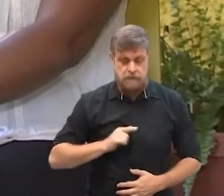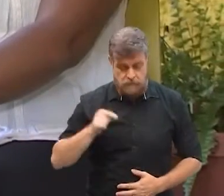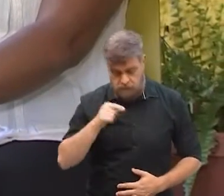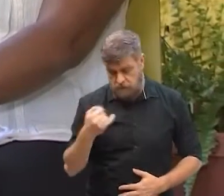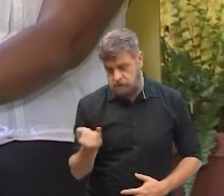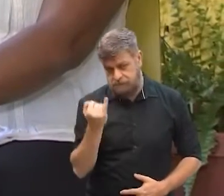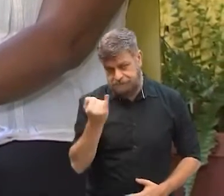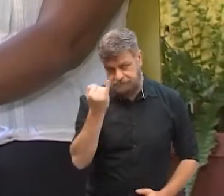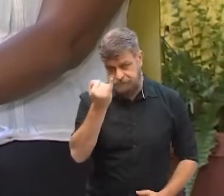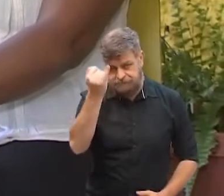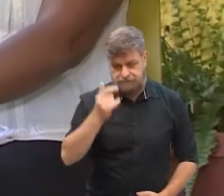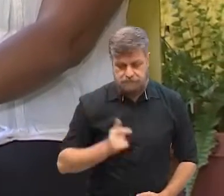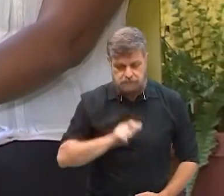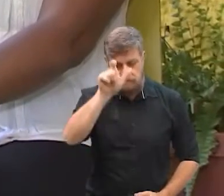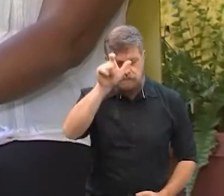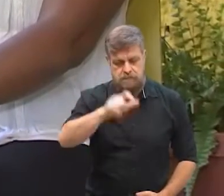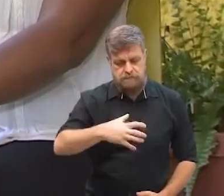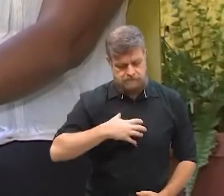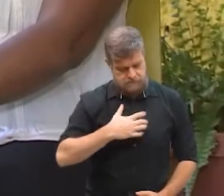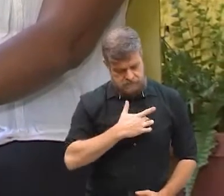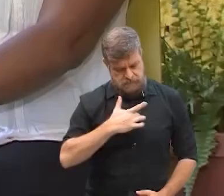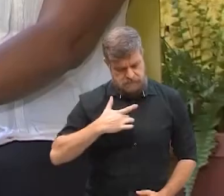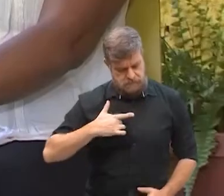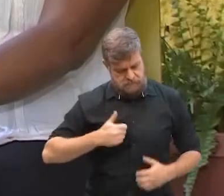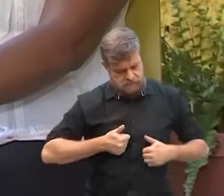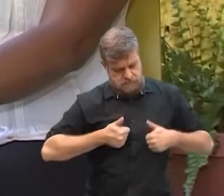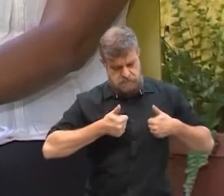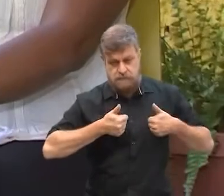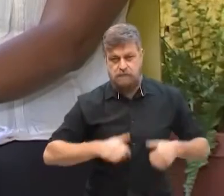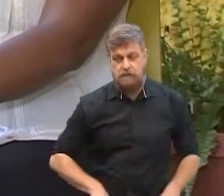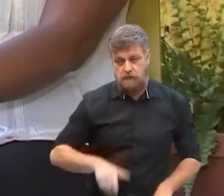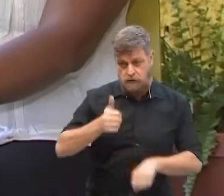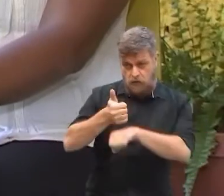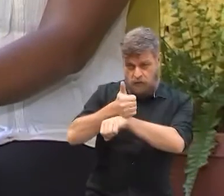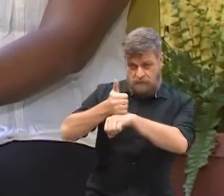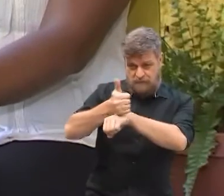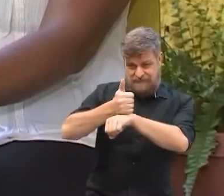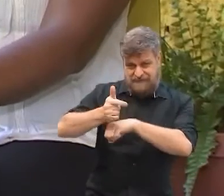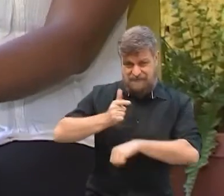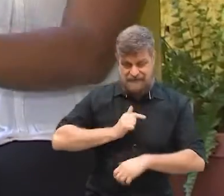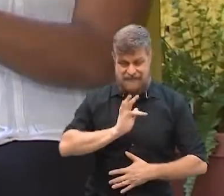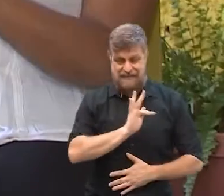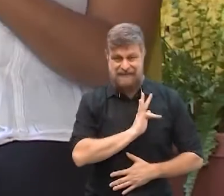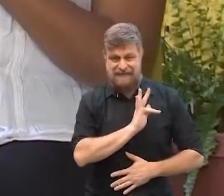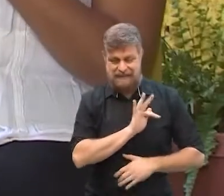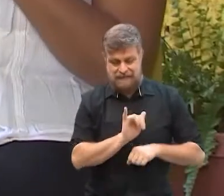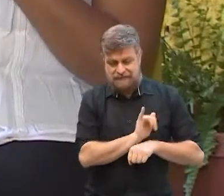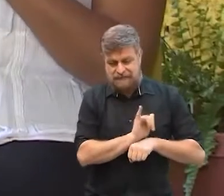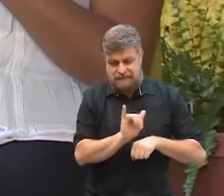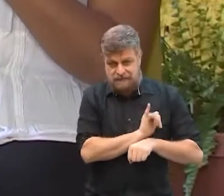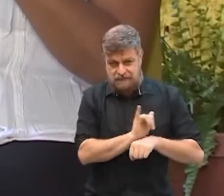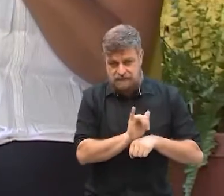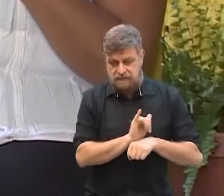super importante, assim, pro bem-estar, pra saúde, né, Yamara? Exato. O massoterapeuta, ele dispõe de técnicas para